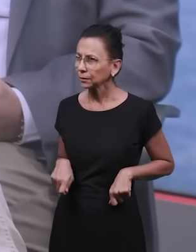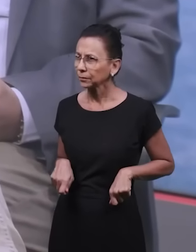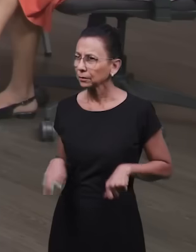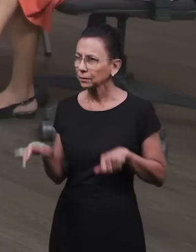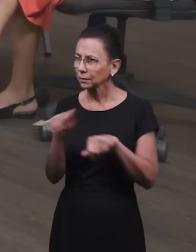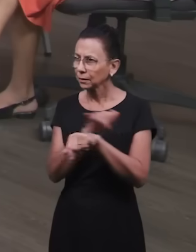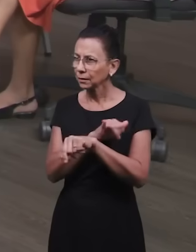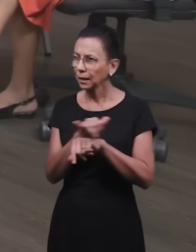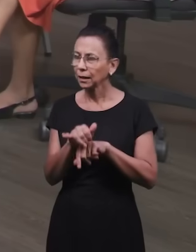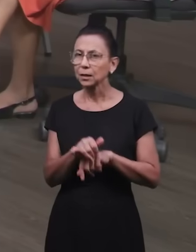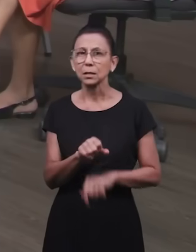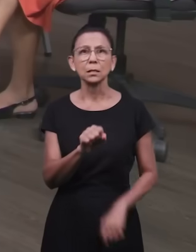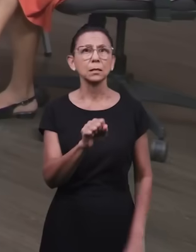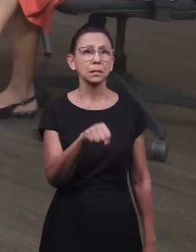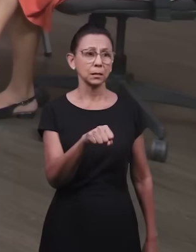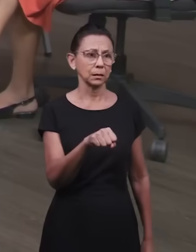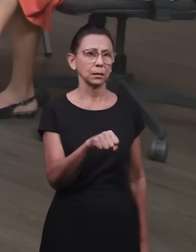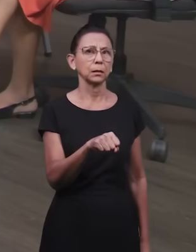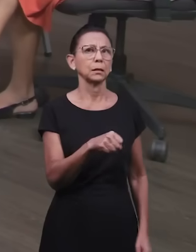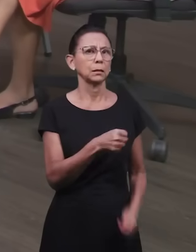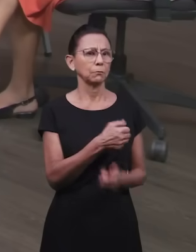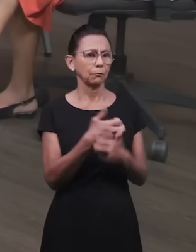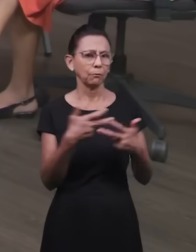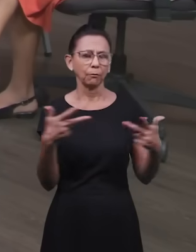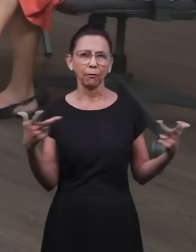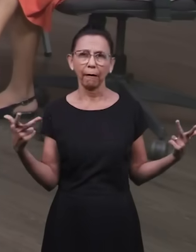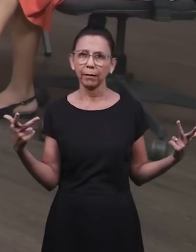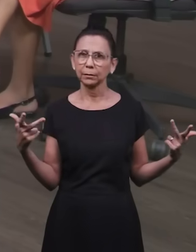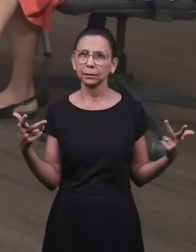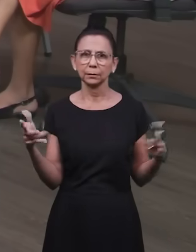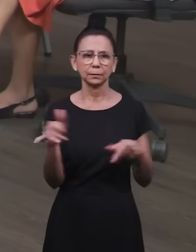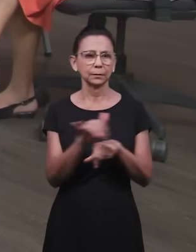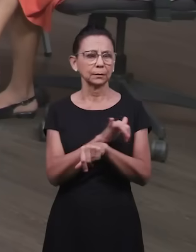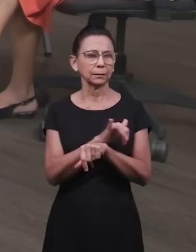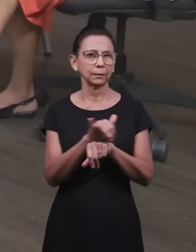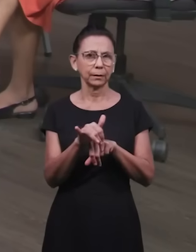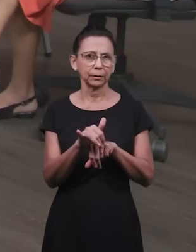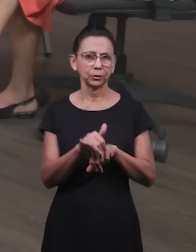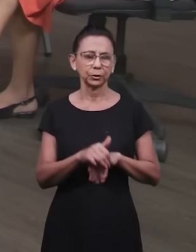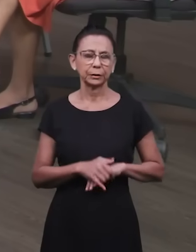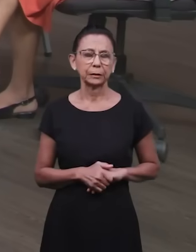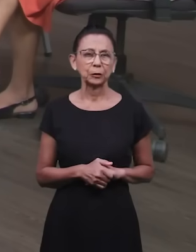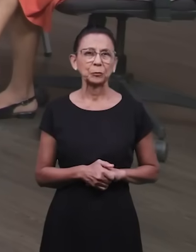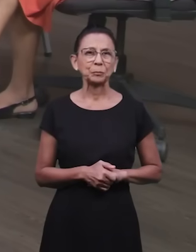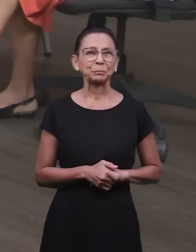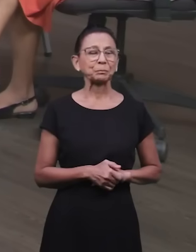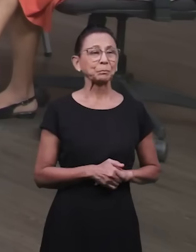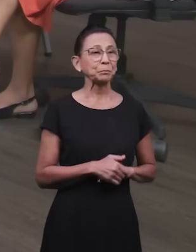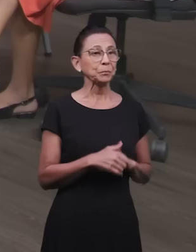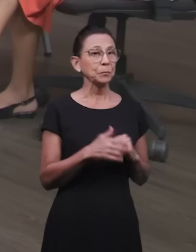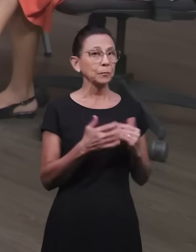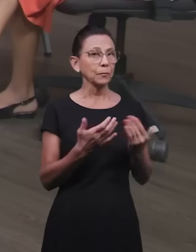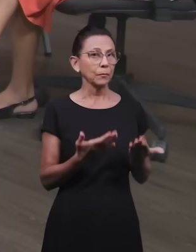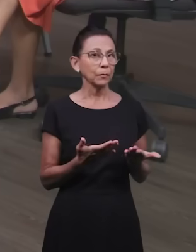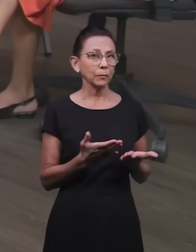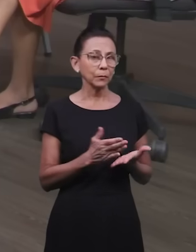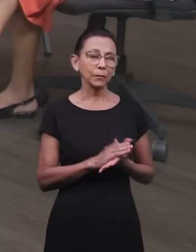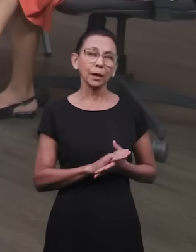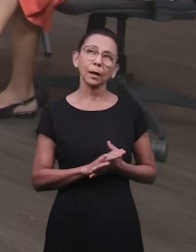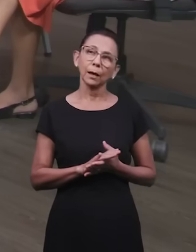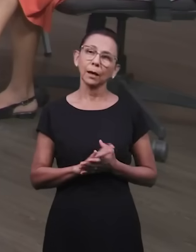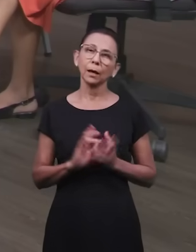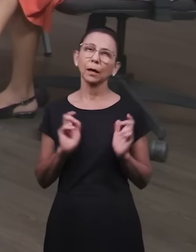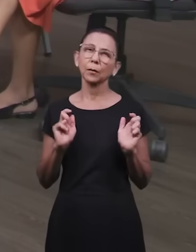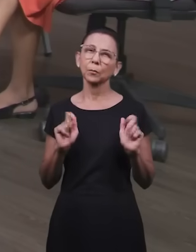público com alguma técnica? Sim, existem, né, muitas técnicas. E aí uma delas, Henrique, a